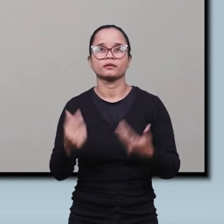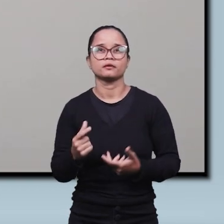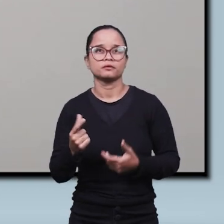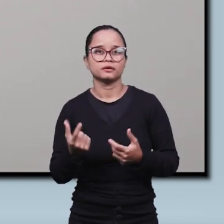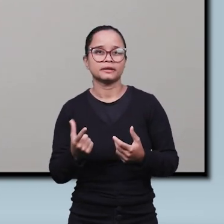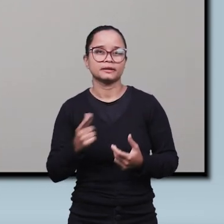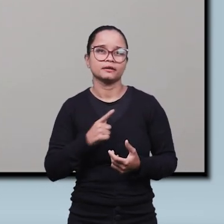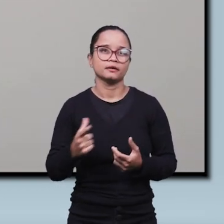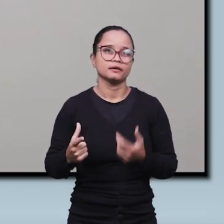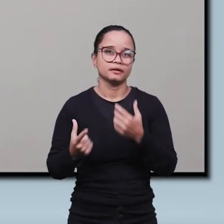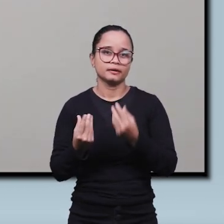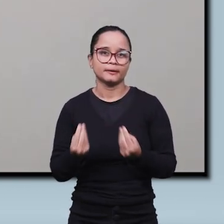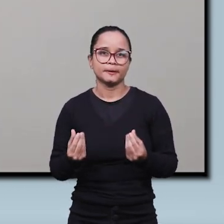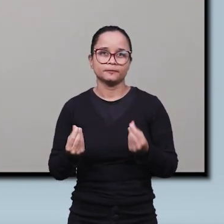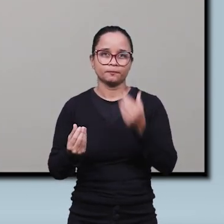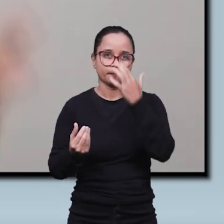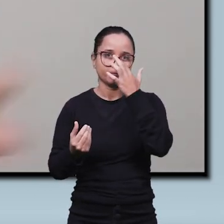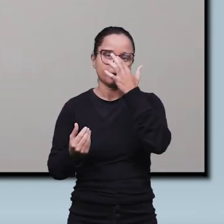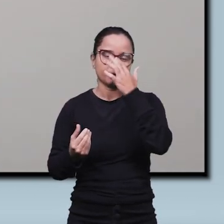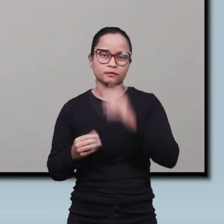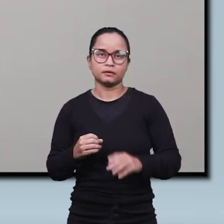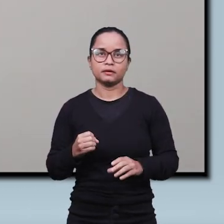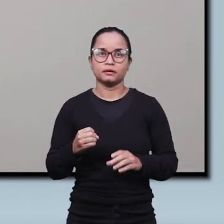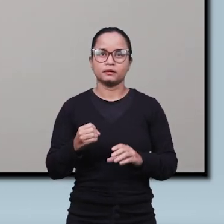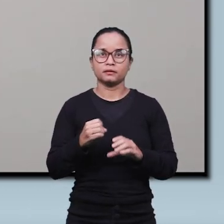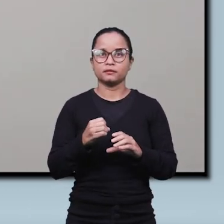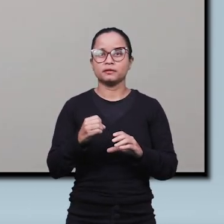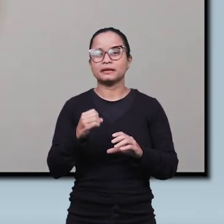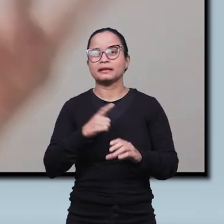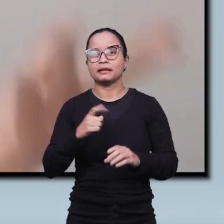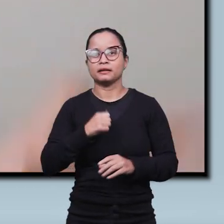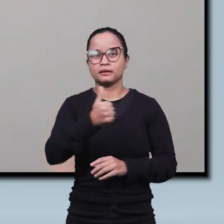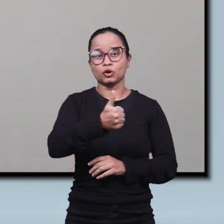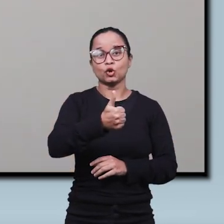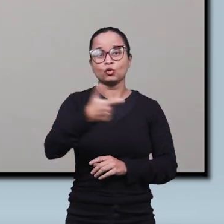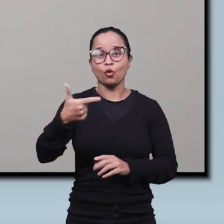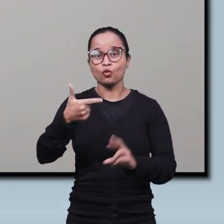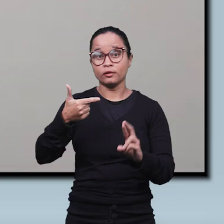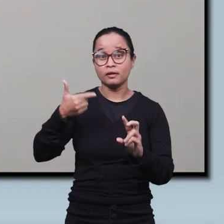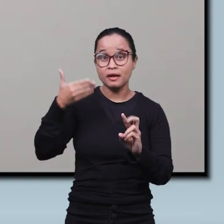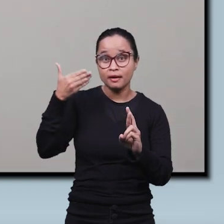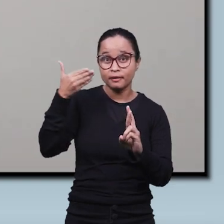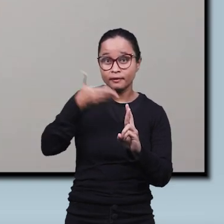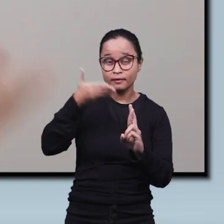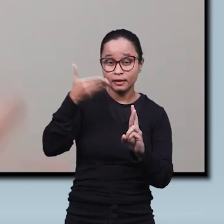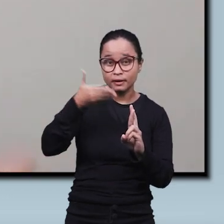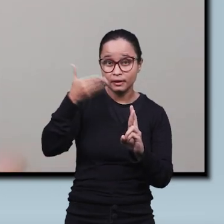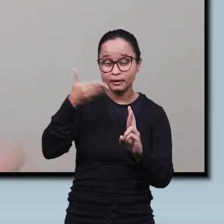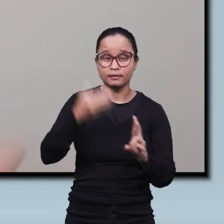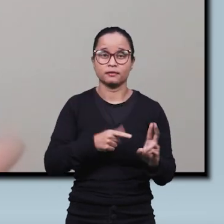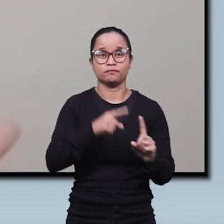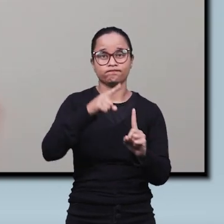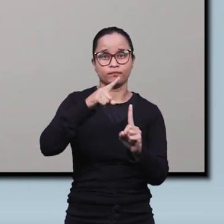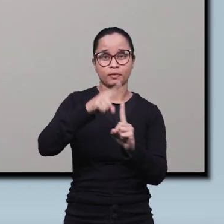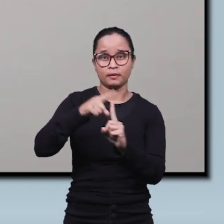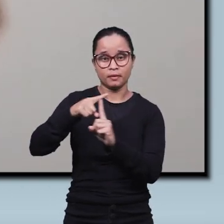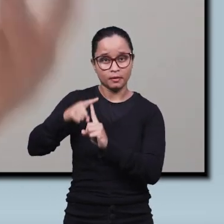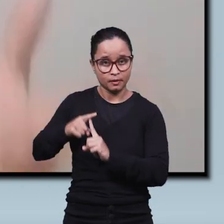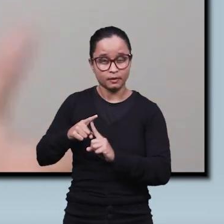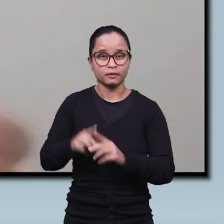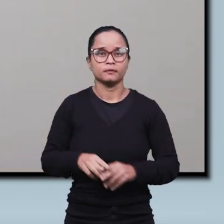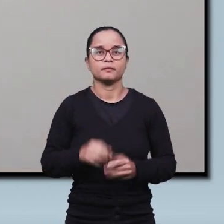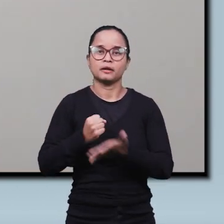têm, são classificados, ou ainda melhor, eles têm 12 referências, 12 modalidades